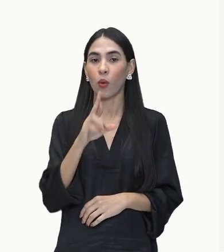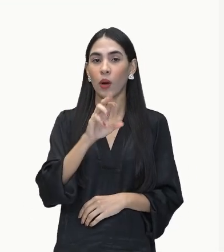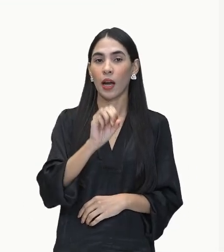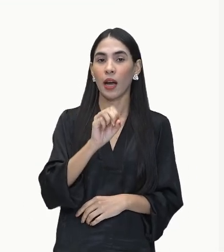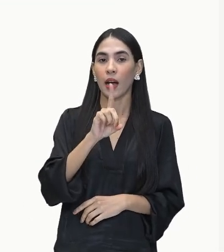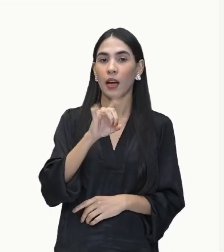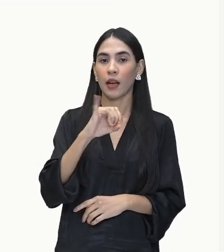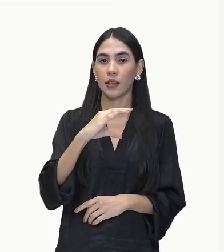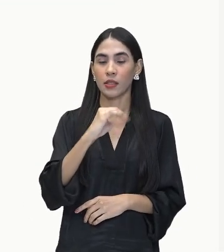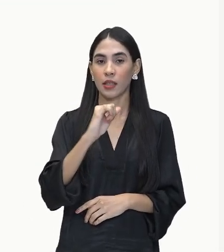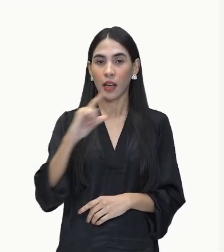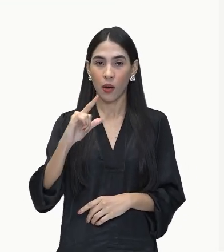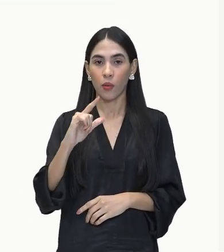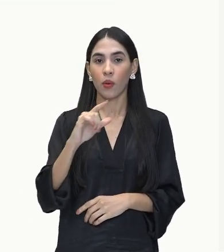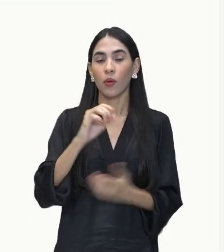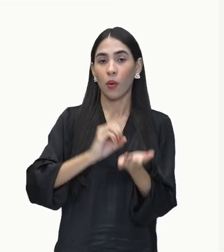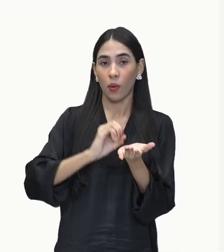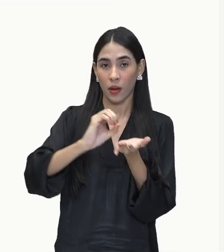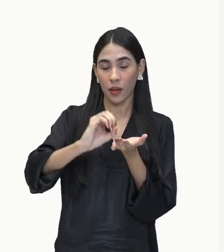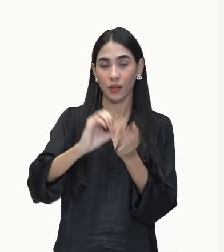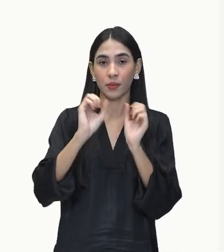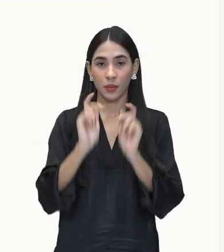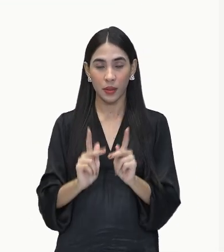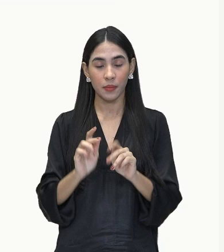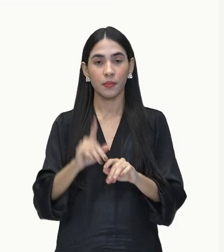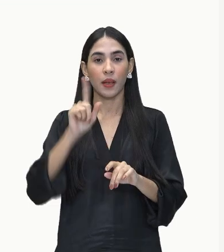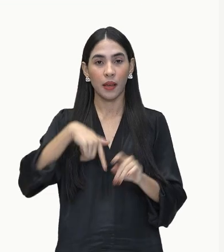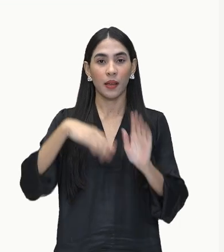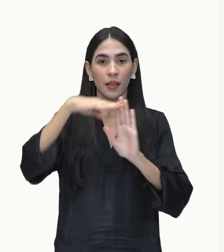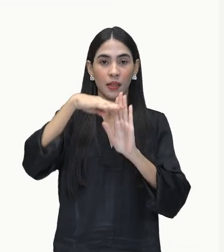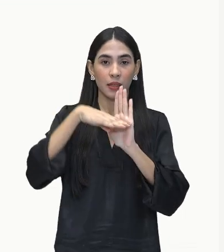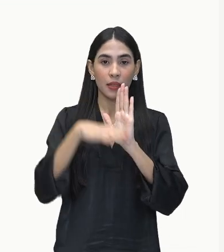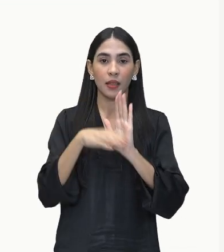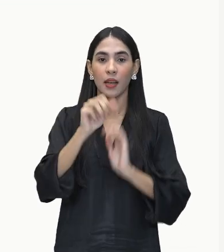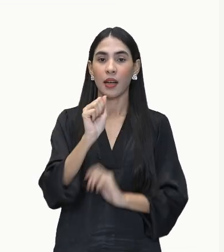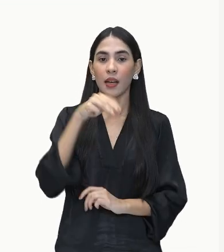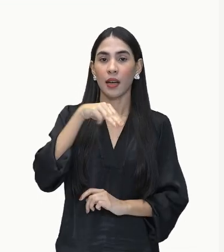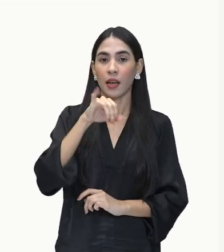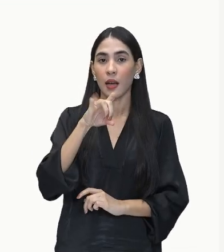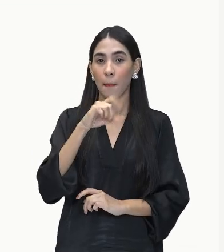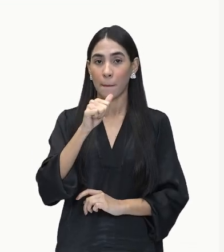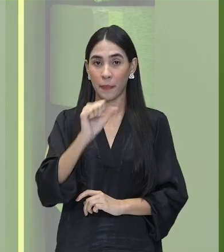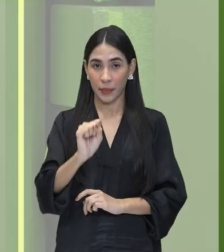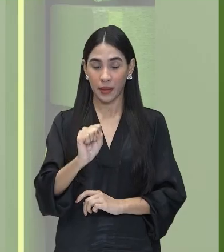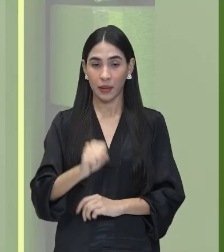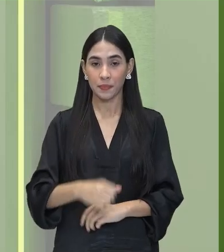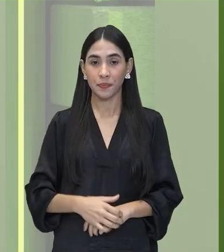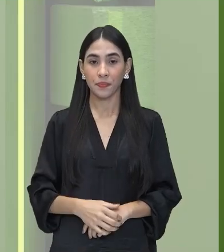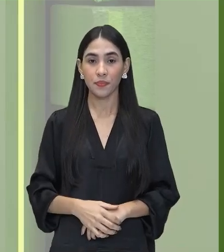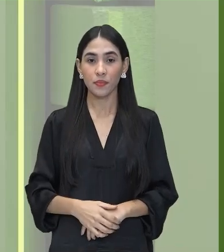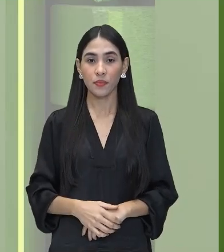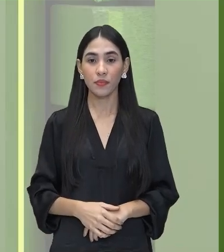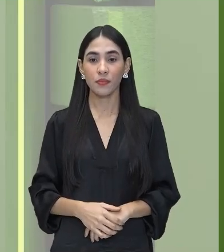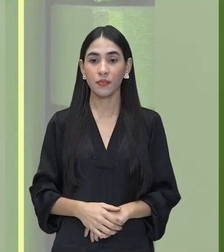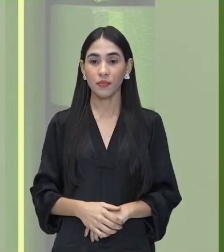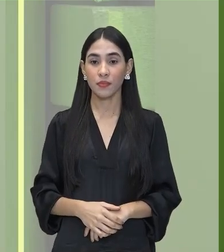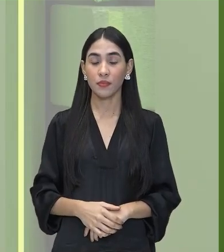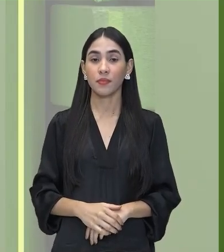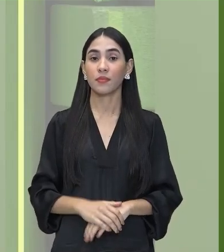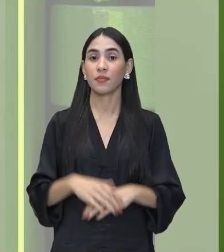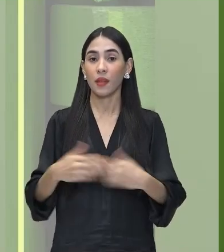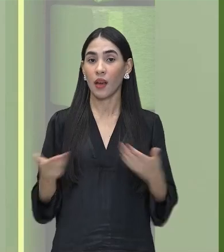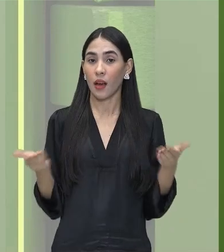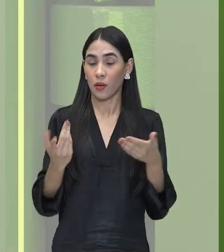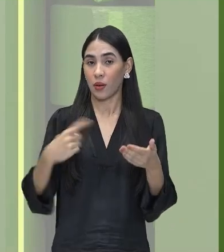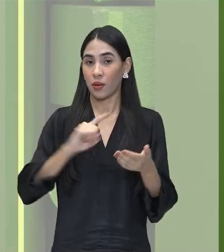orgânicos, ok? Então, essa é a classificação das amidas. E agora que nós já vimos